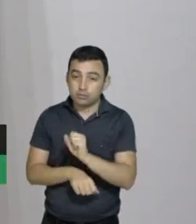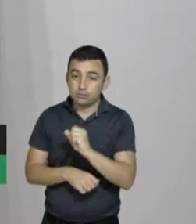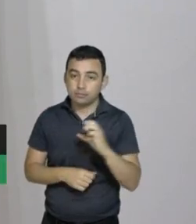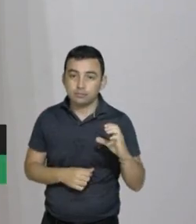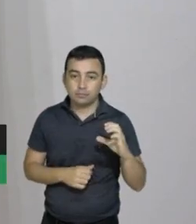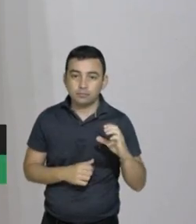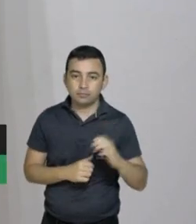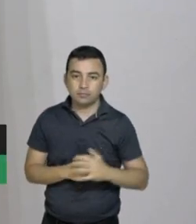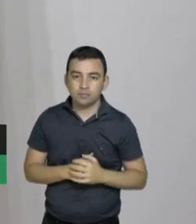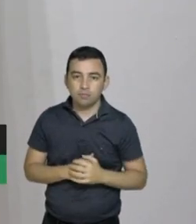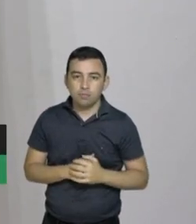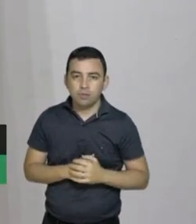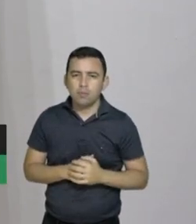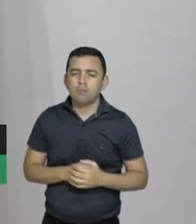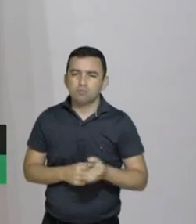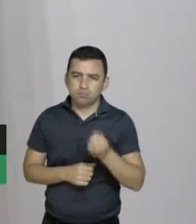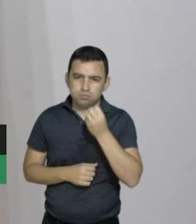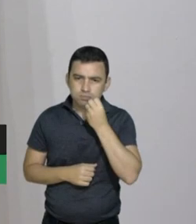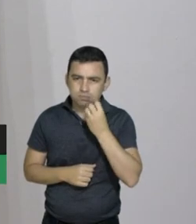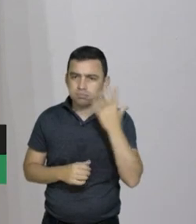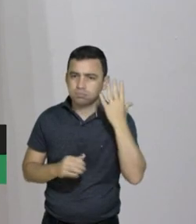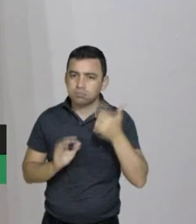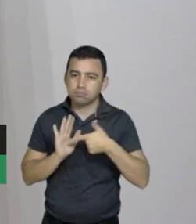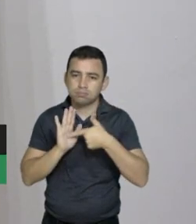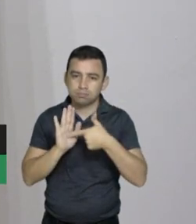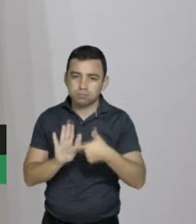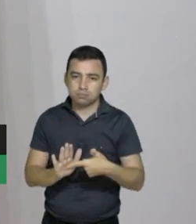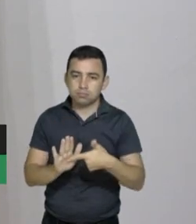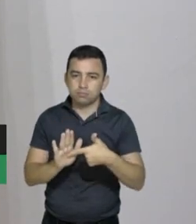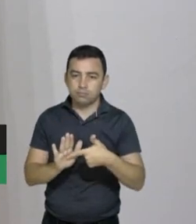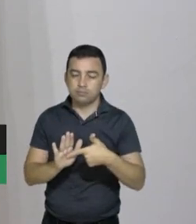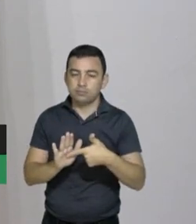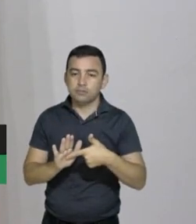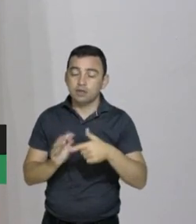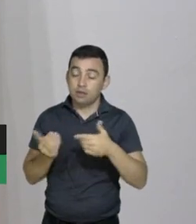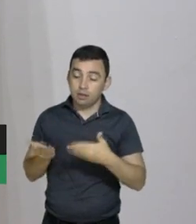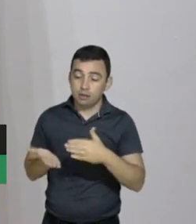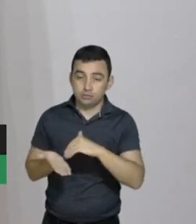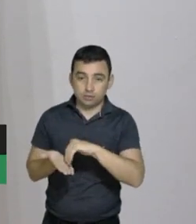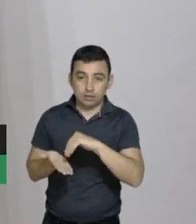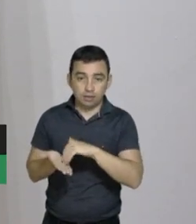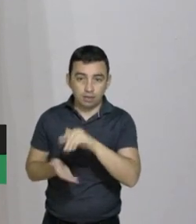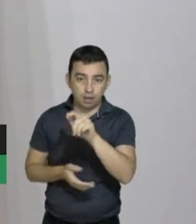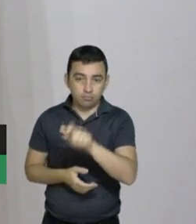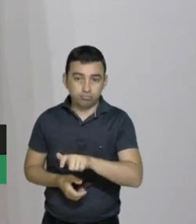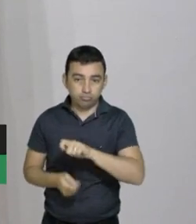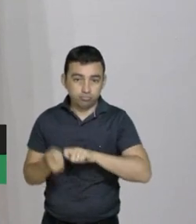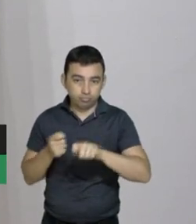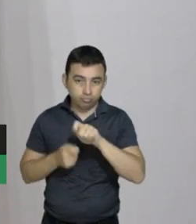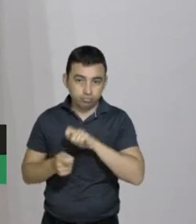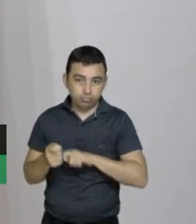muito bem apresentado pelo secretário da fazenda